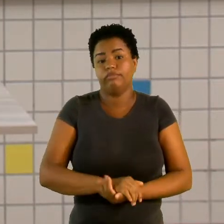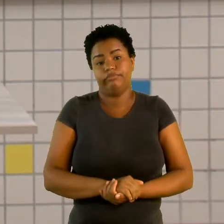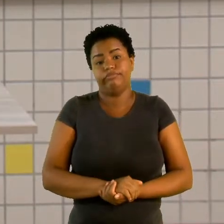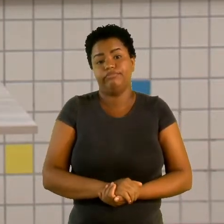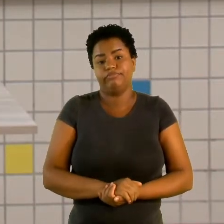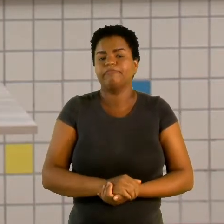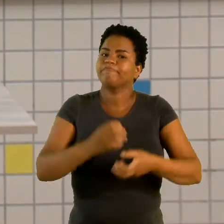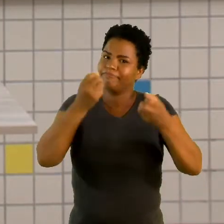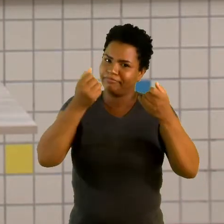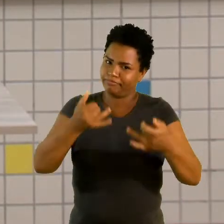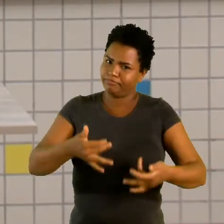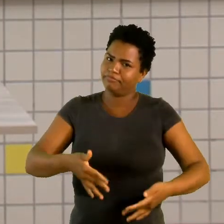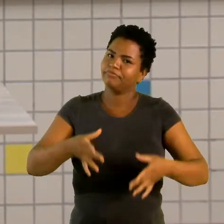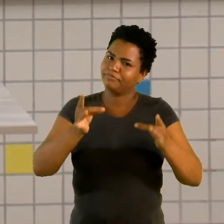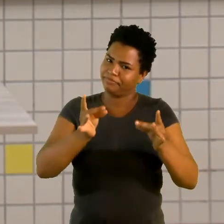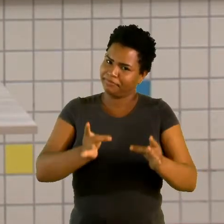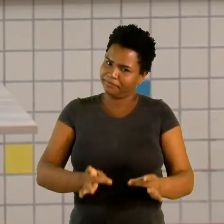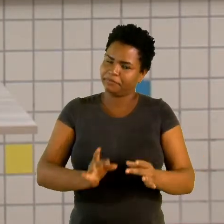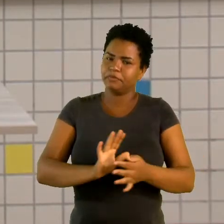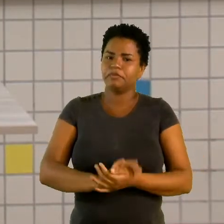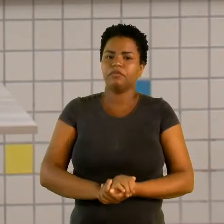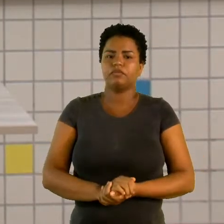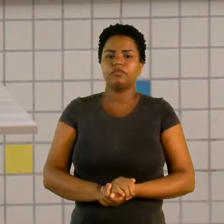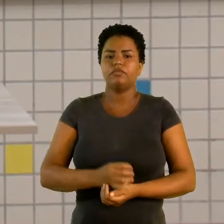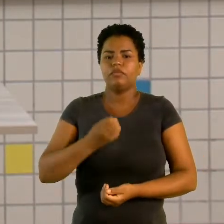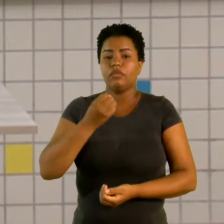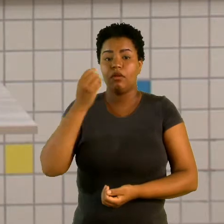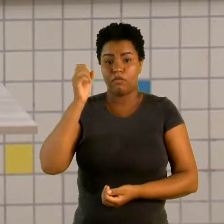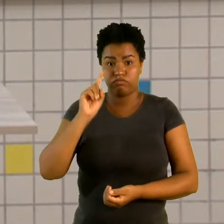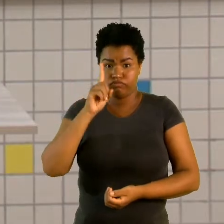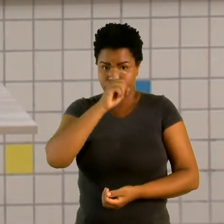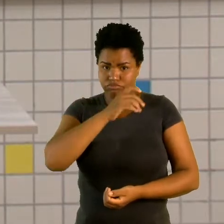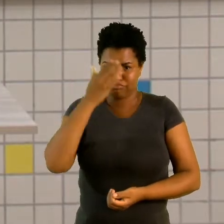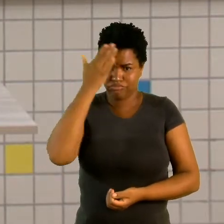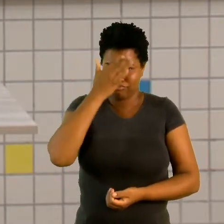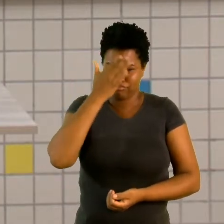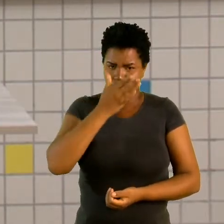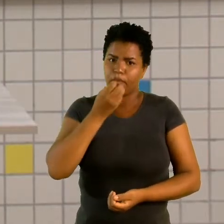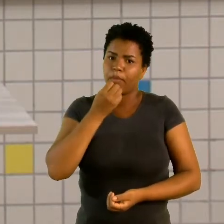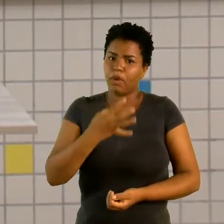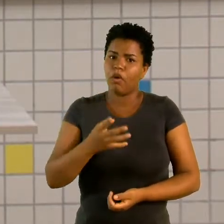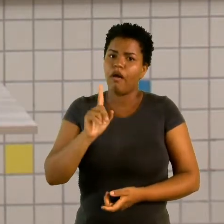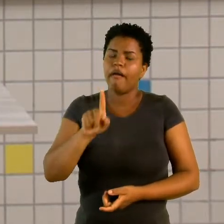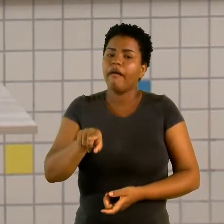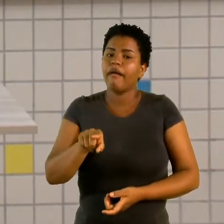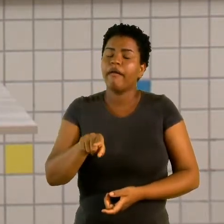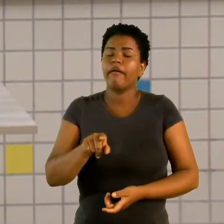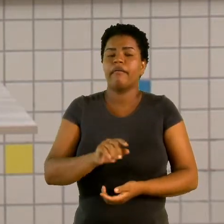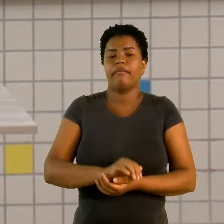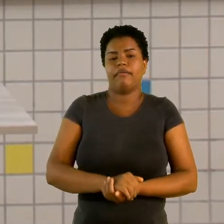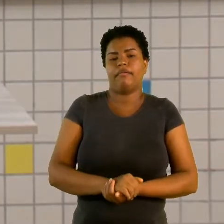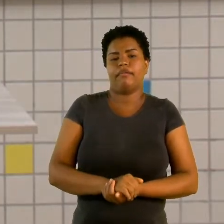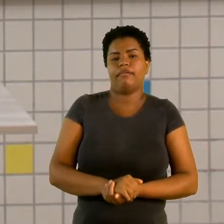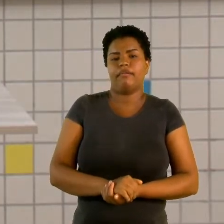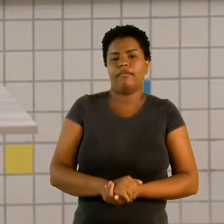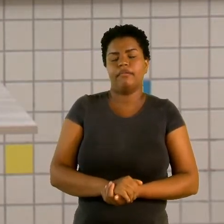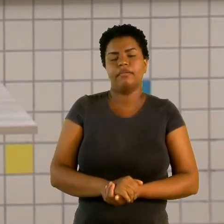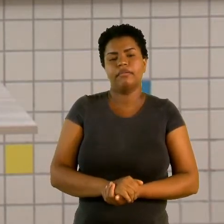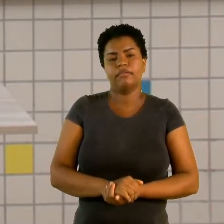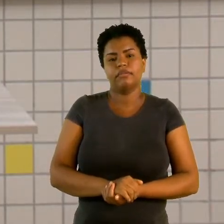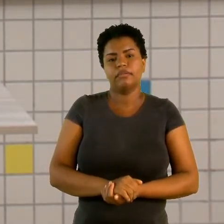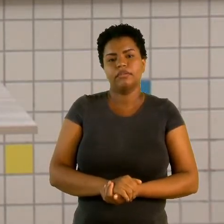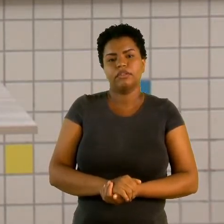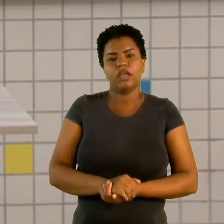Vou explicar direitinho. Os micro-organismos bons são aqueles que nos